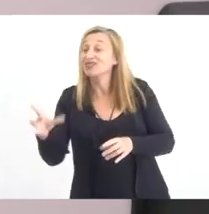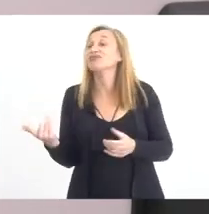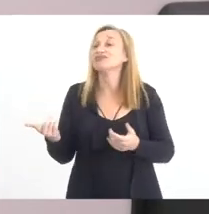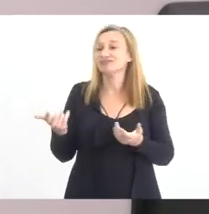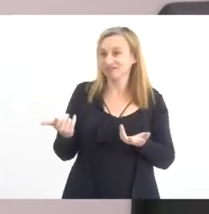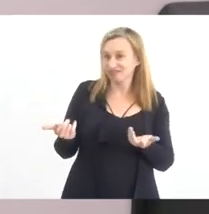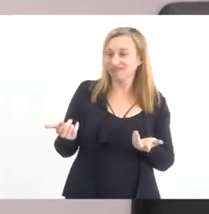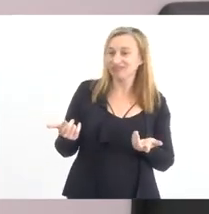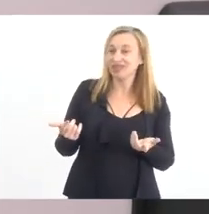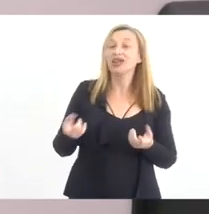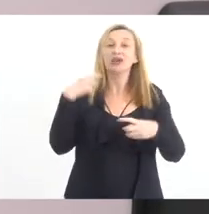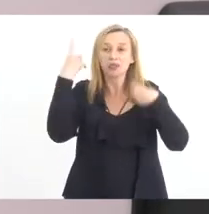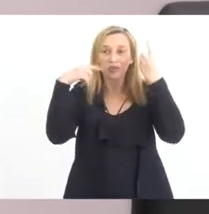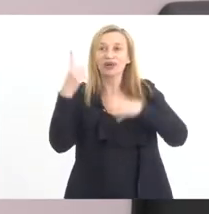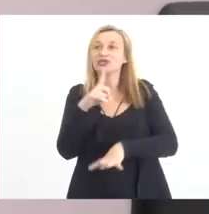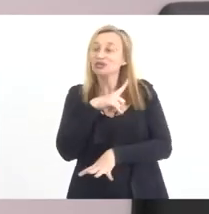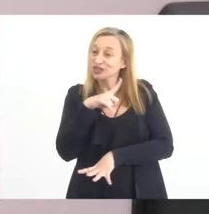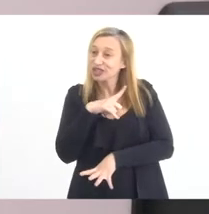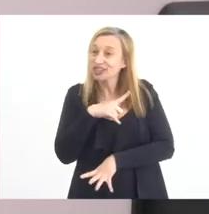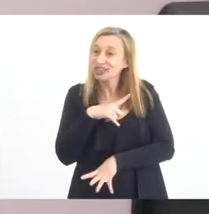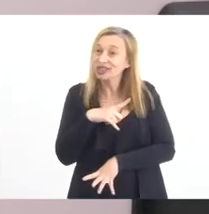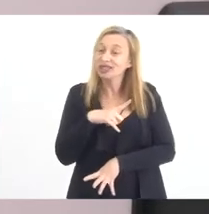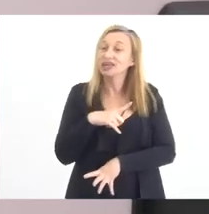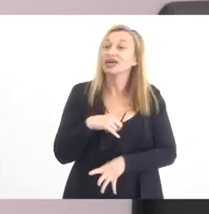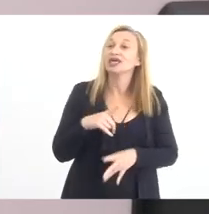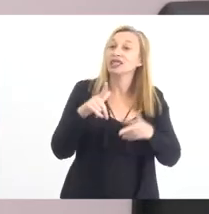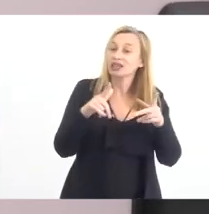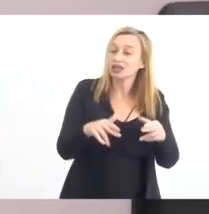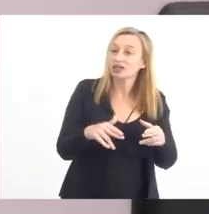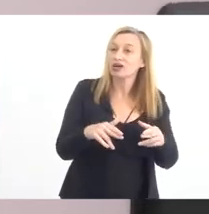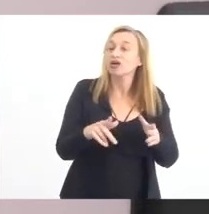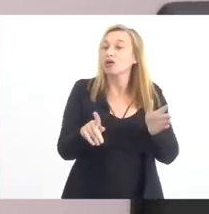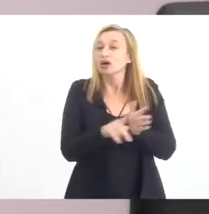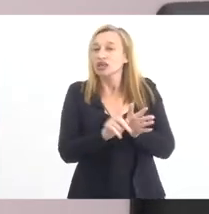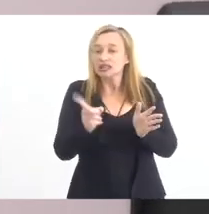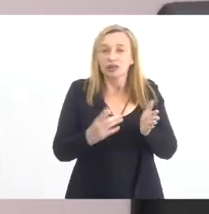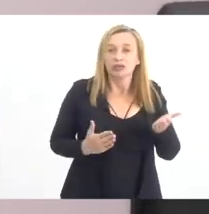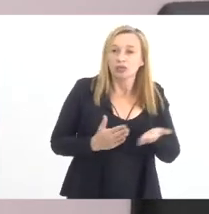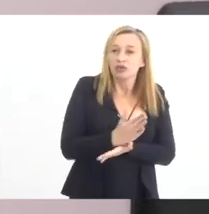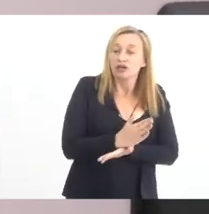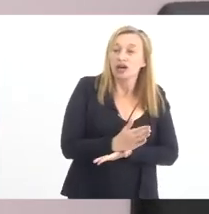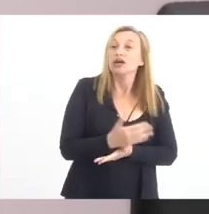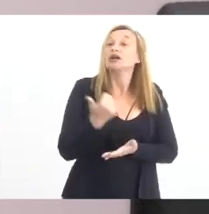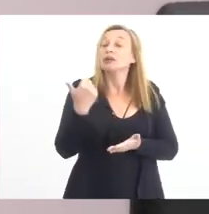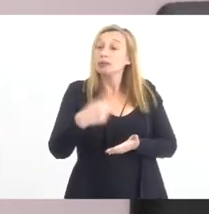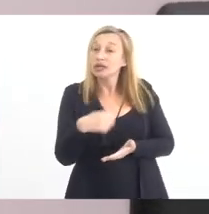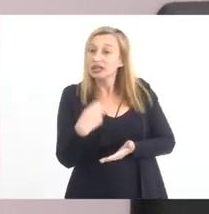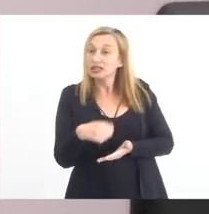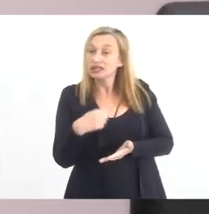tem uma série de preocupações. Assim como, caso o projeto não seja aprovado,